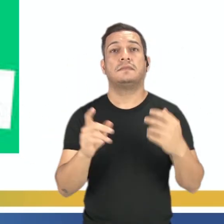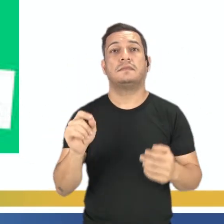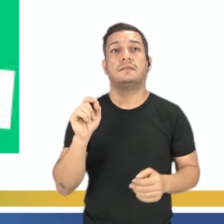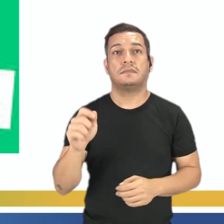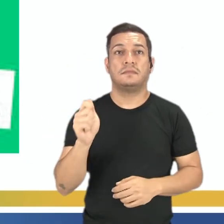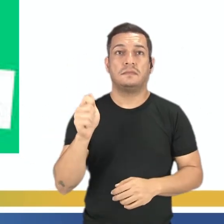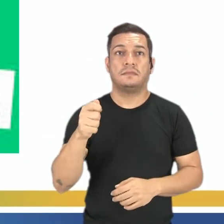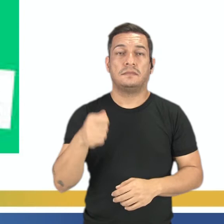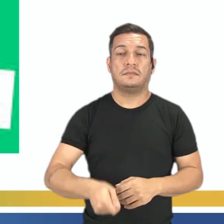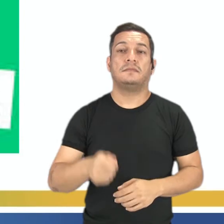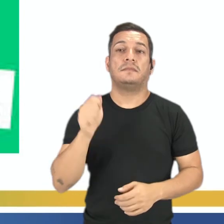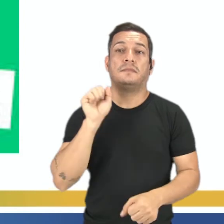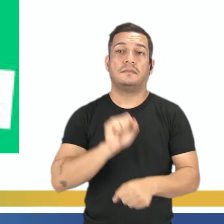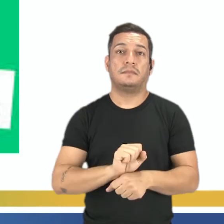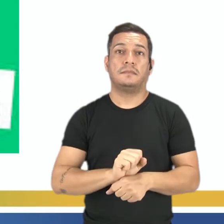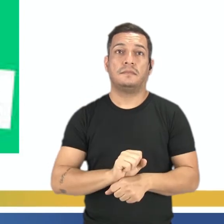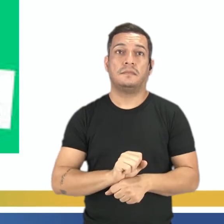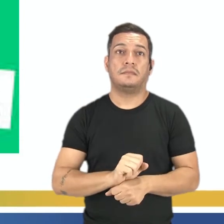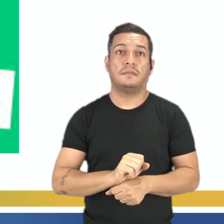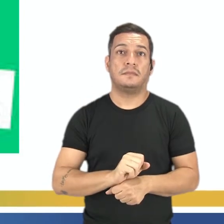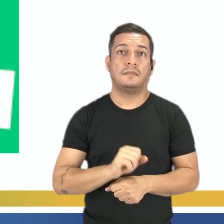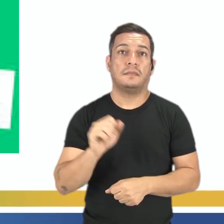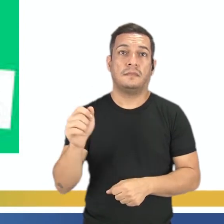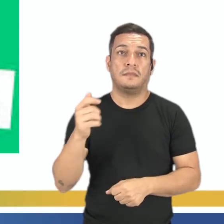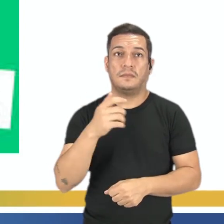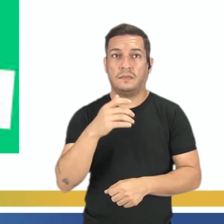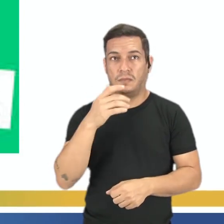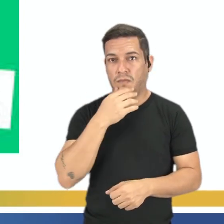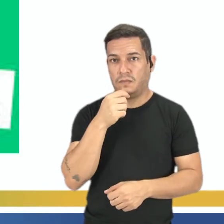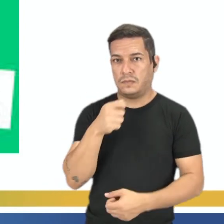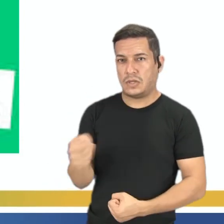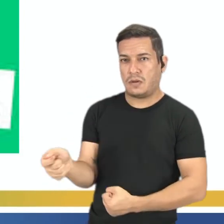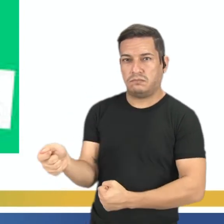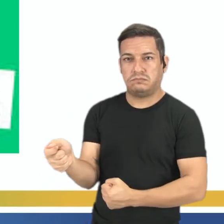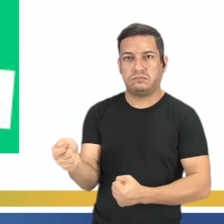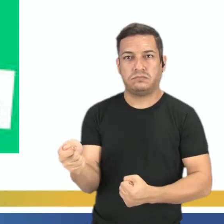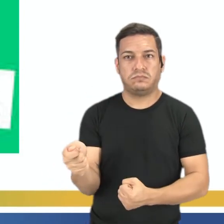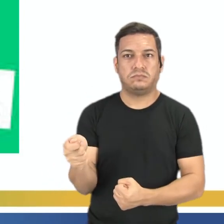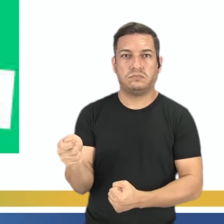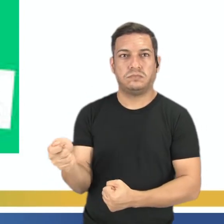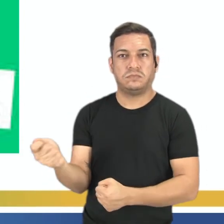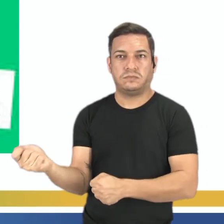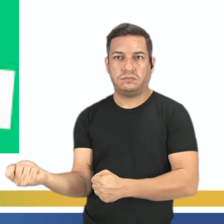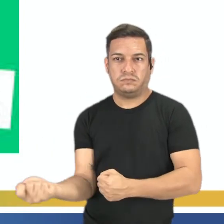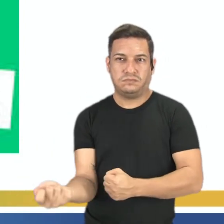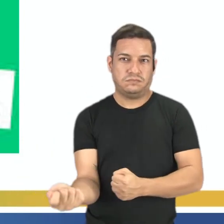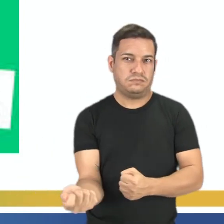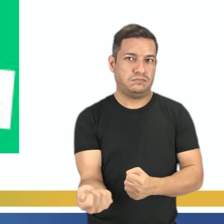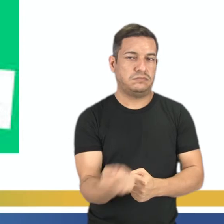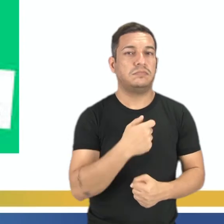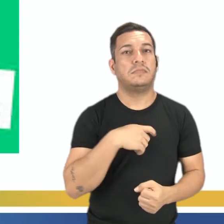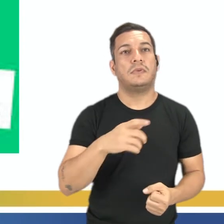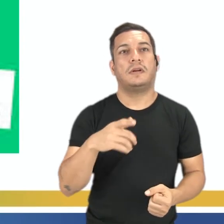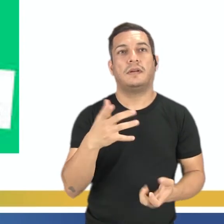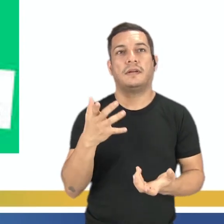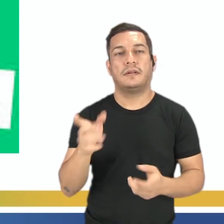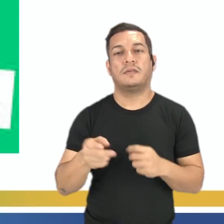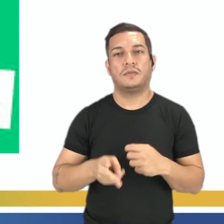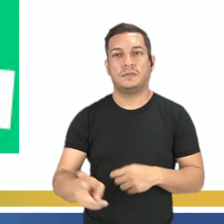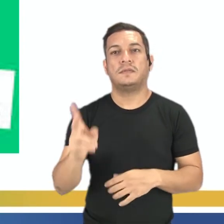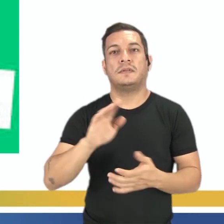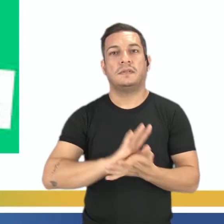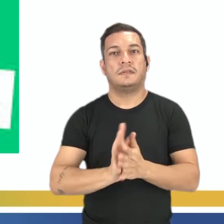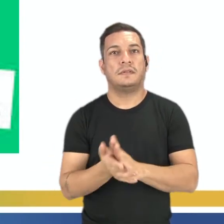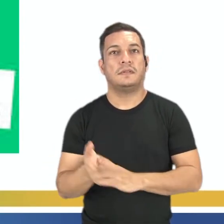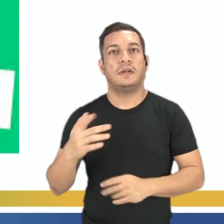a plaquinha aí dizendo pare, e o rapaz com a motosserra na mão, né? E continua desmatando. Enquanto na outra